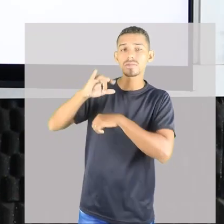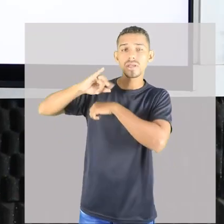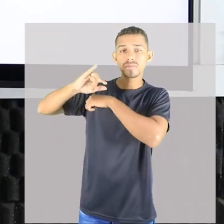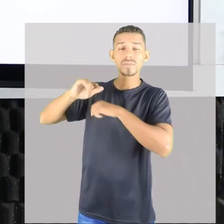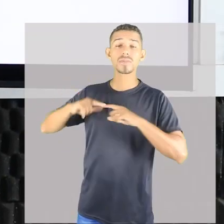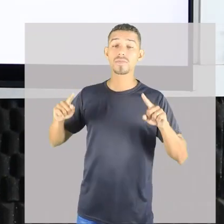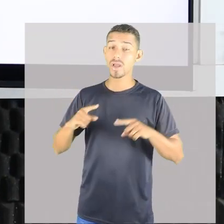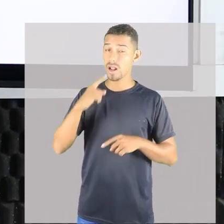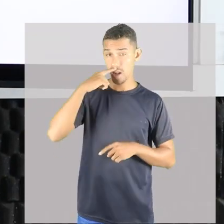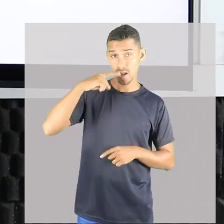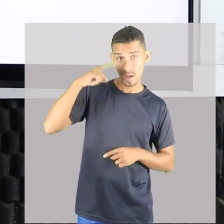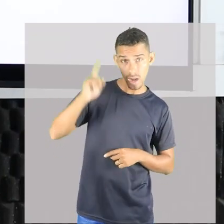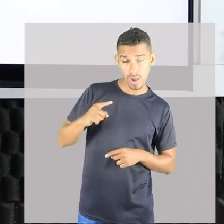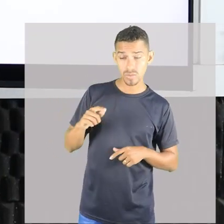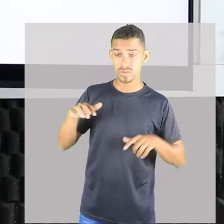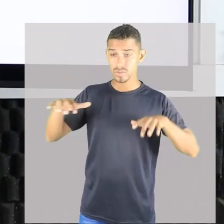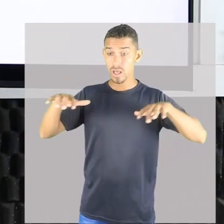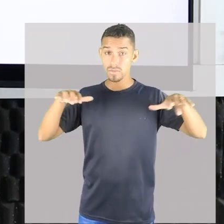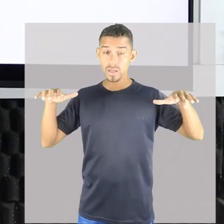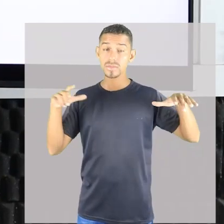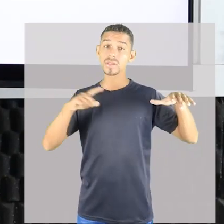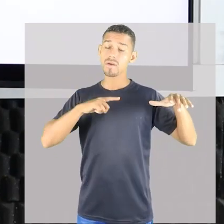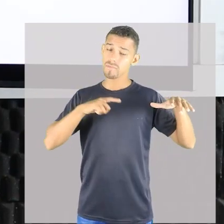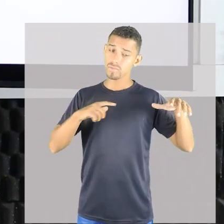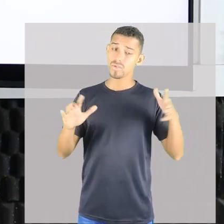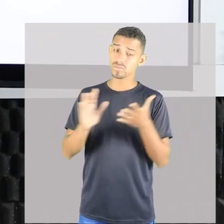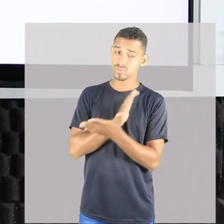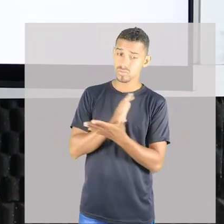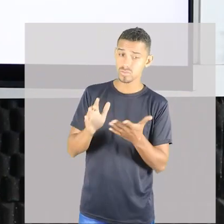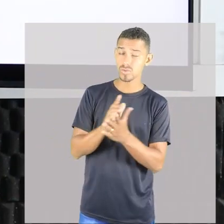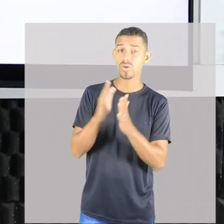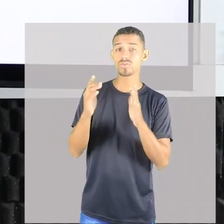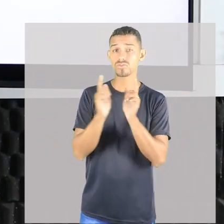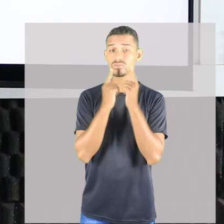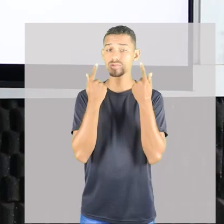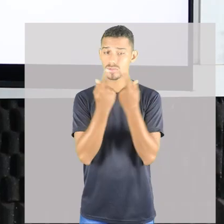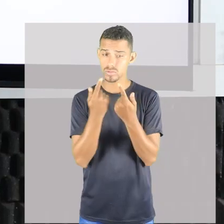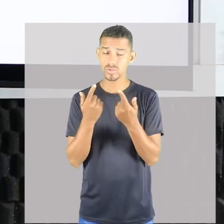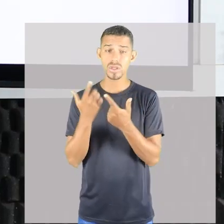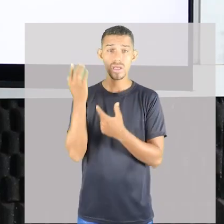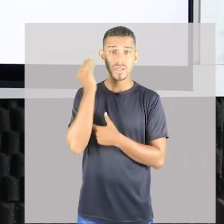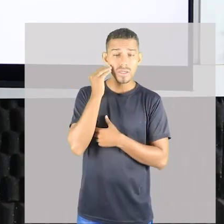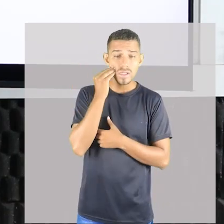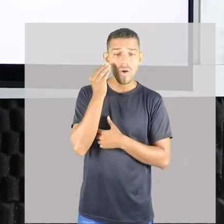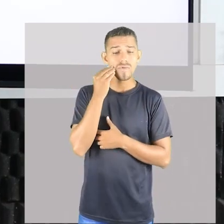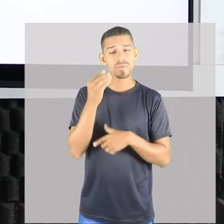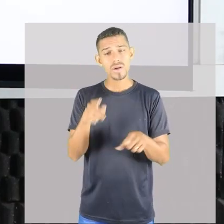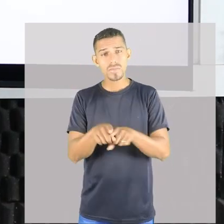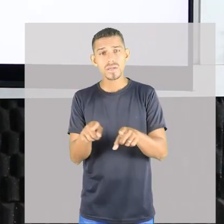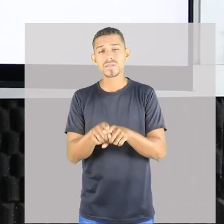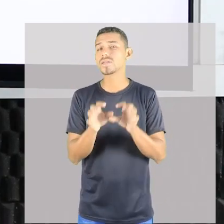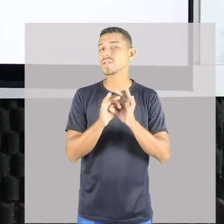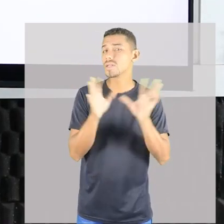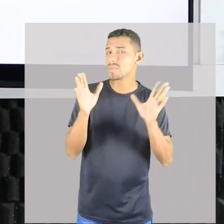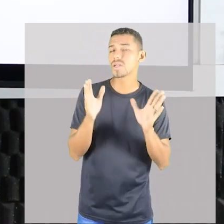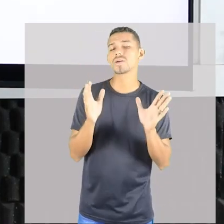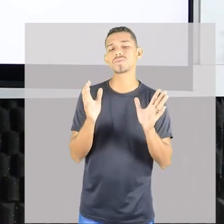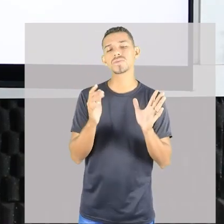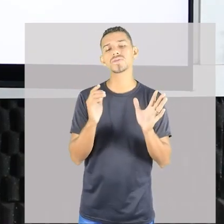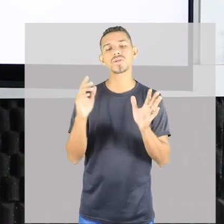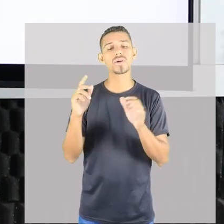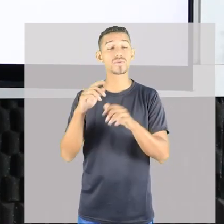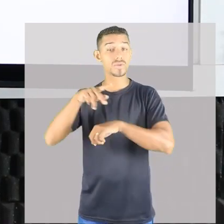na Rússia, você teve o apoio de alguns grupos que tentavam retomar uma perspectiva mais liberal. E aí os